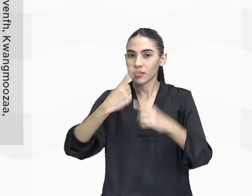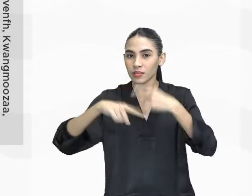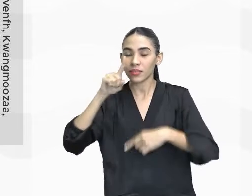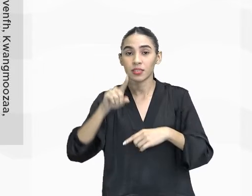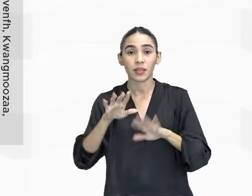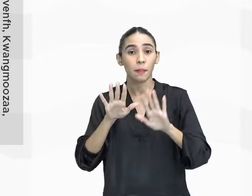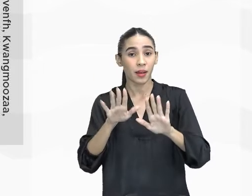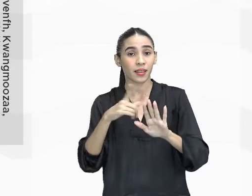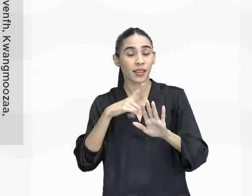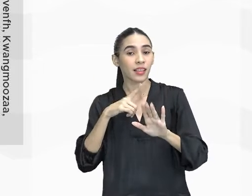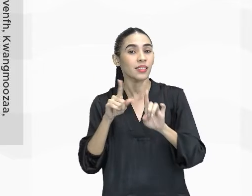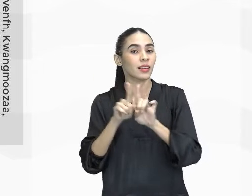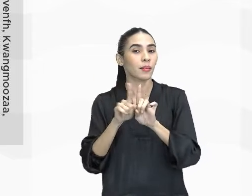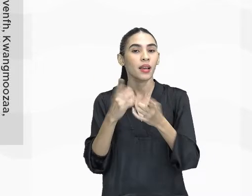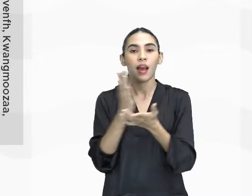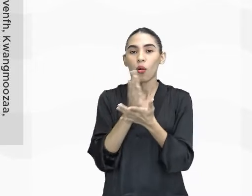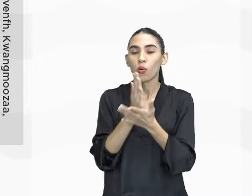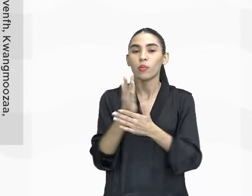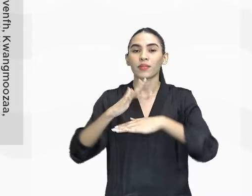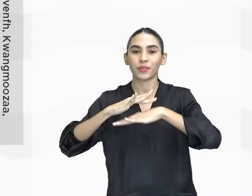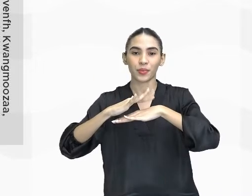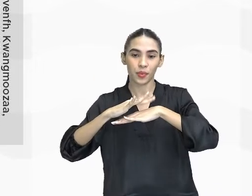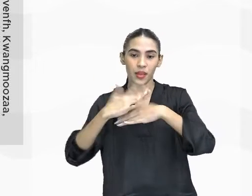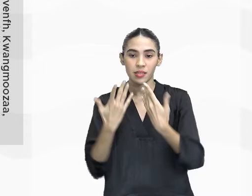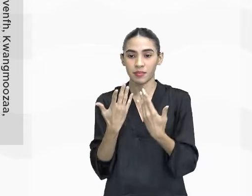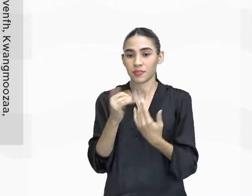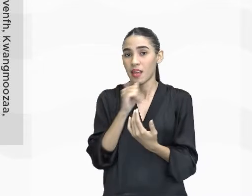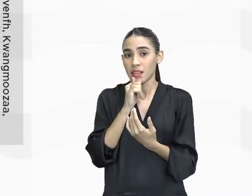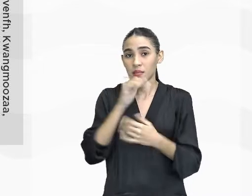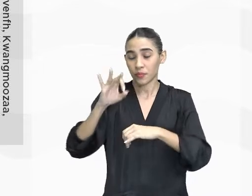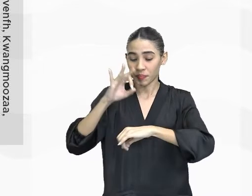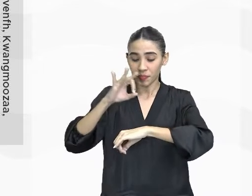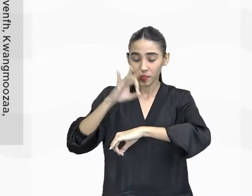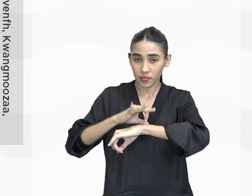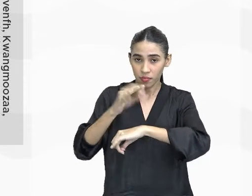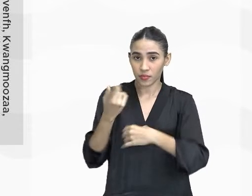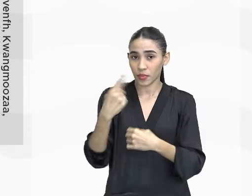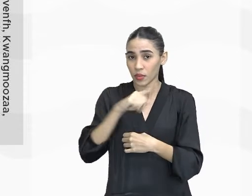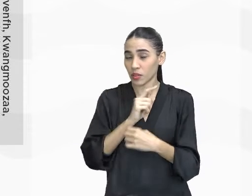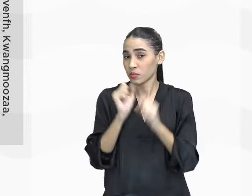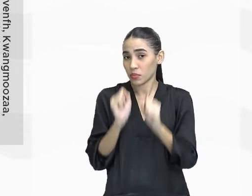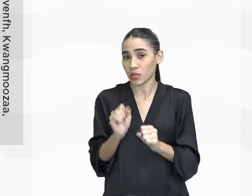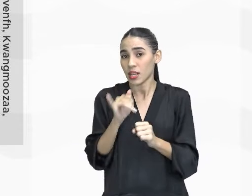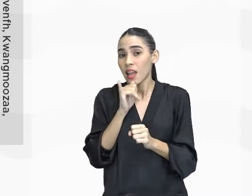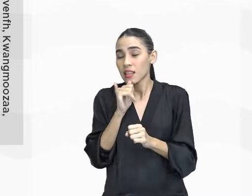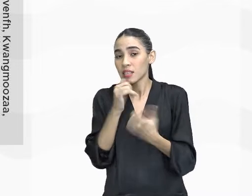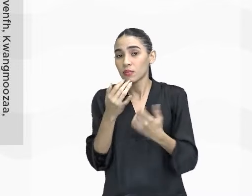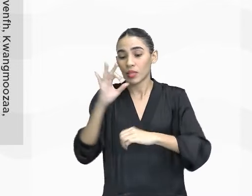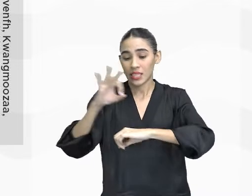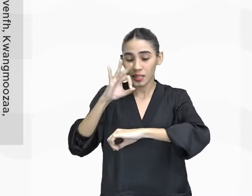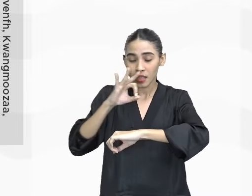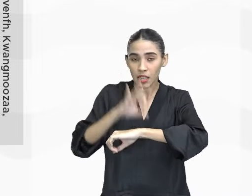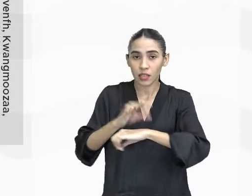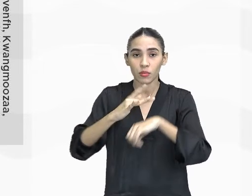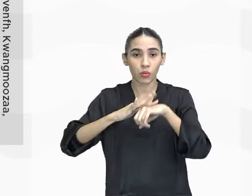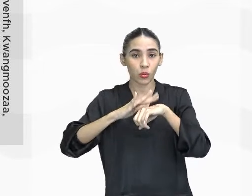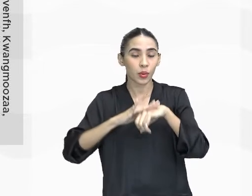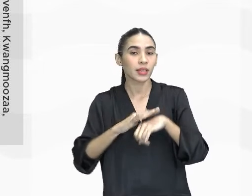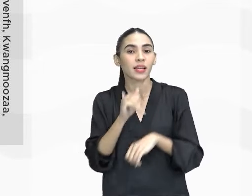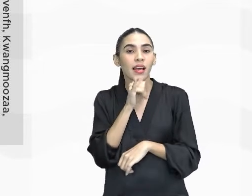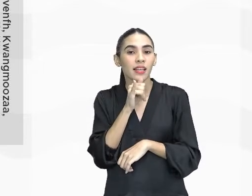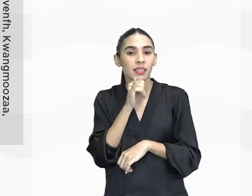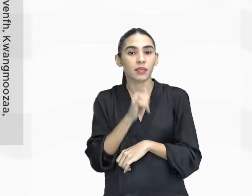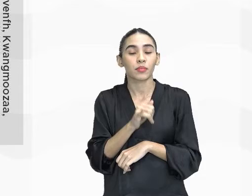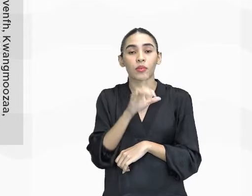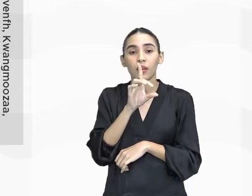com isso, a gente tem também algumas doenças, né, porque no meio aí desses insetos, a gente pode ter ali insetos que podem trazer doenças como